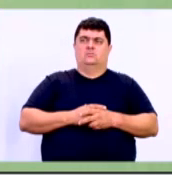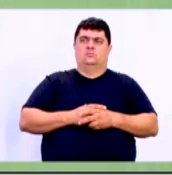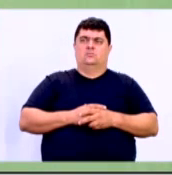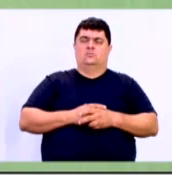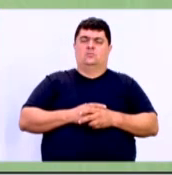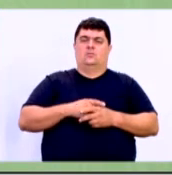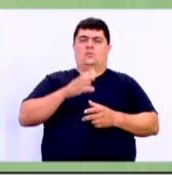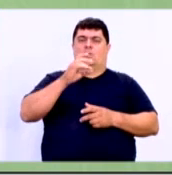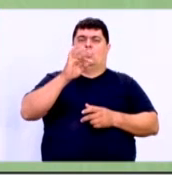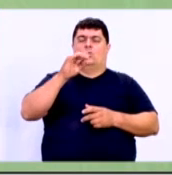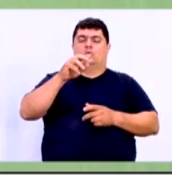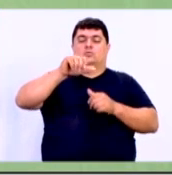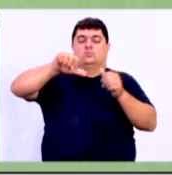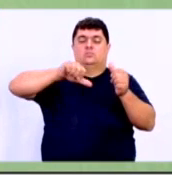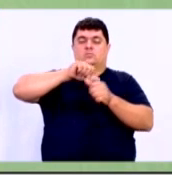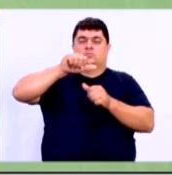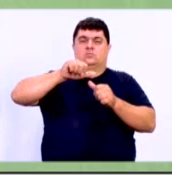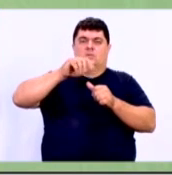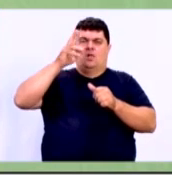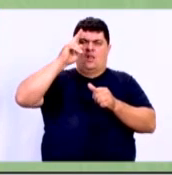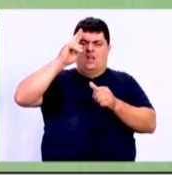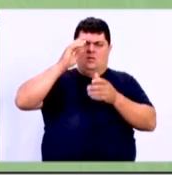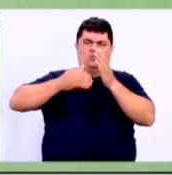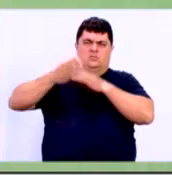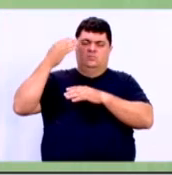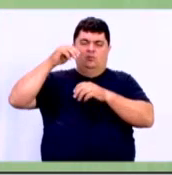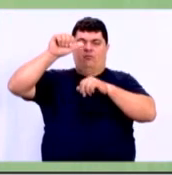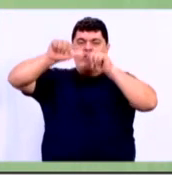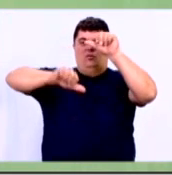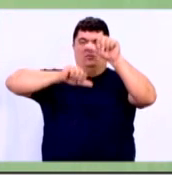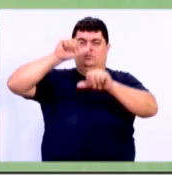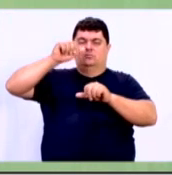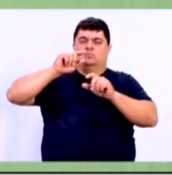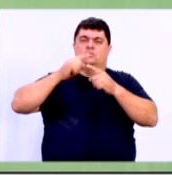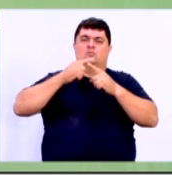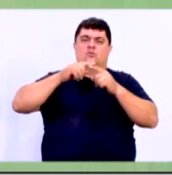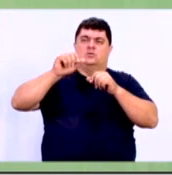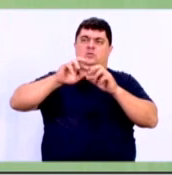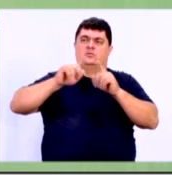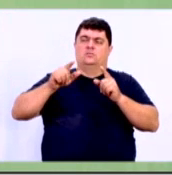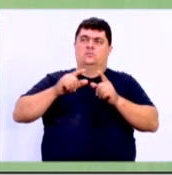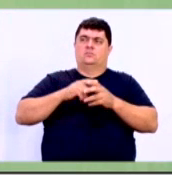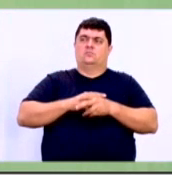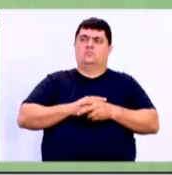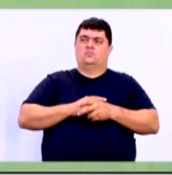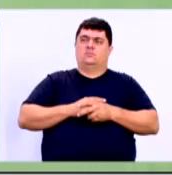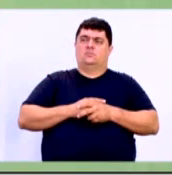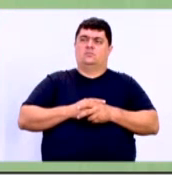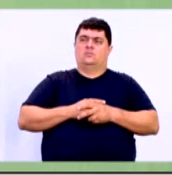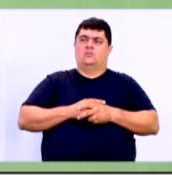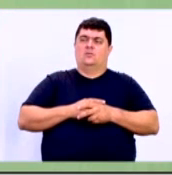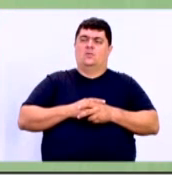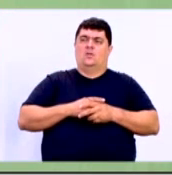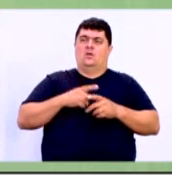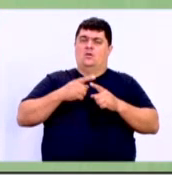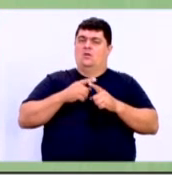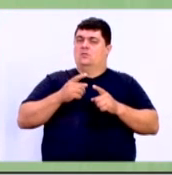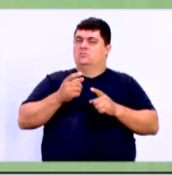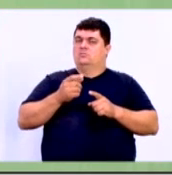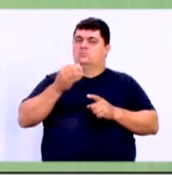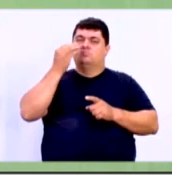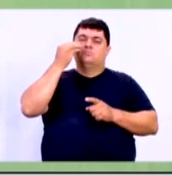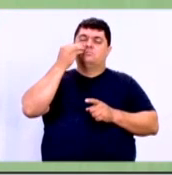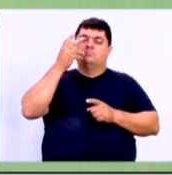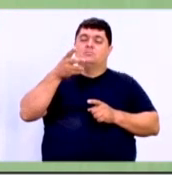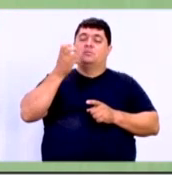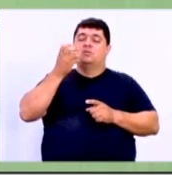Custo variável, fluxo, lembra daquele outro fluxo? Qual é a diferença daqui? Opa, agora eu quero ver se vocês pegam essa